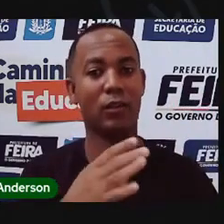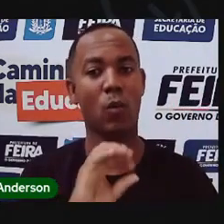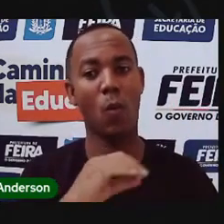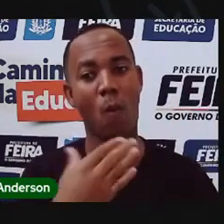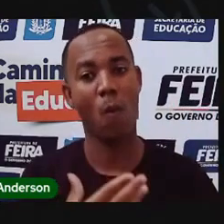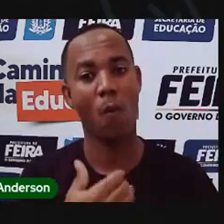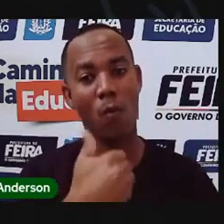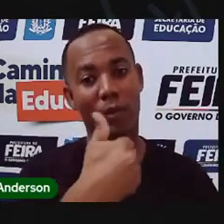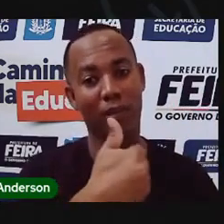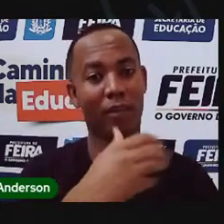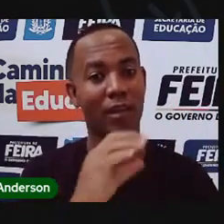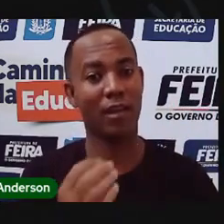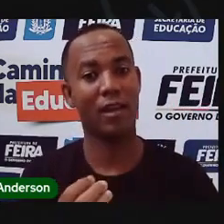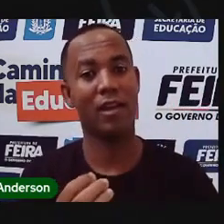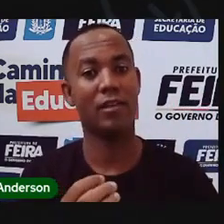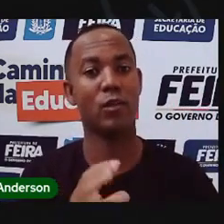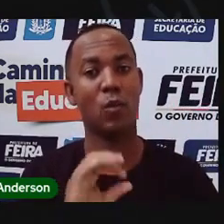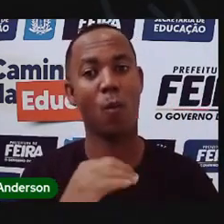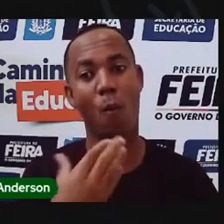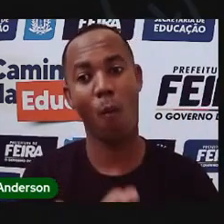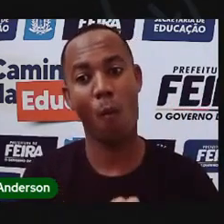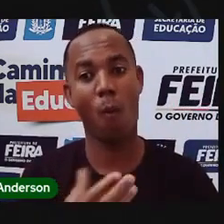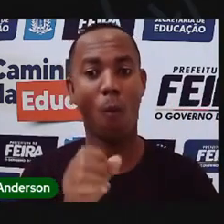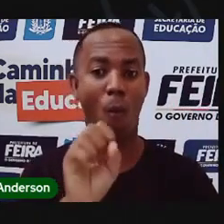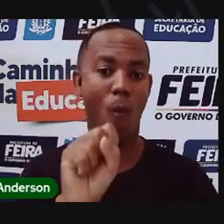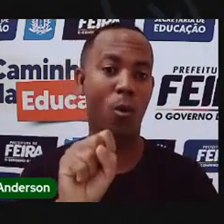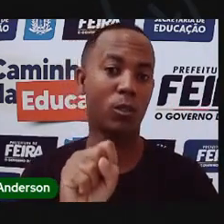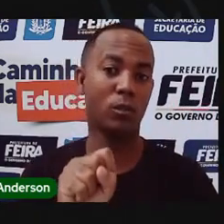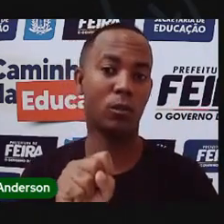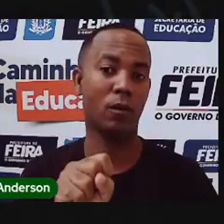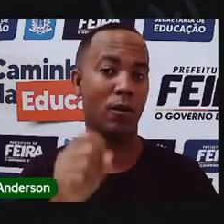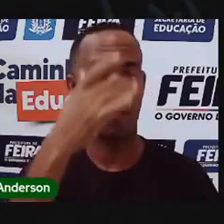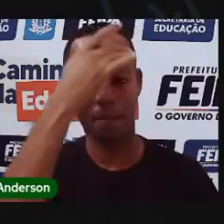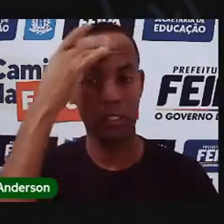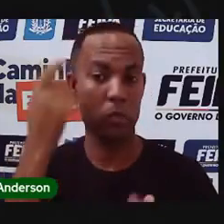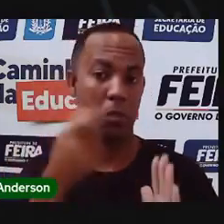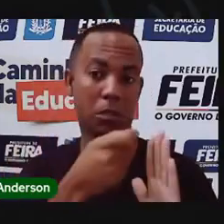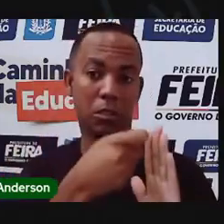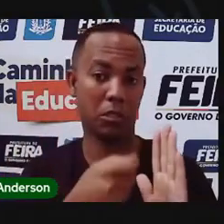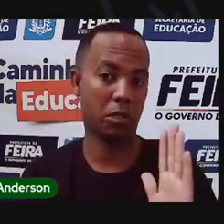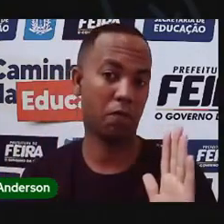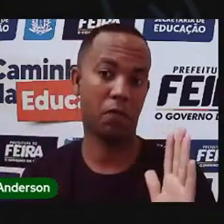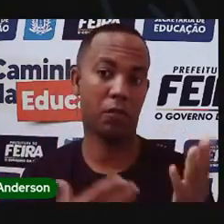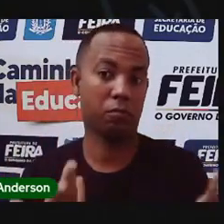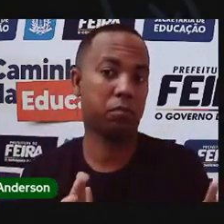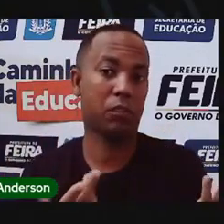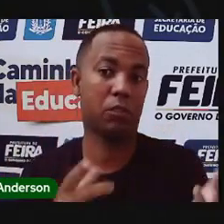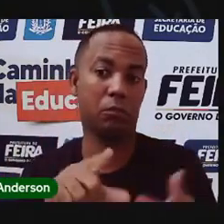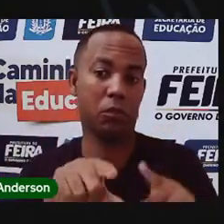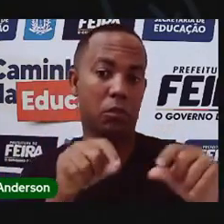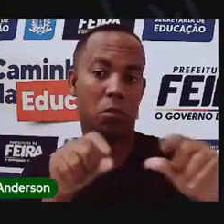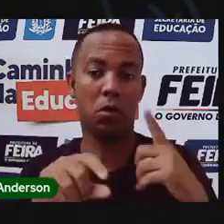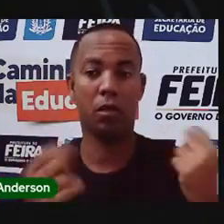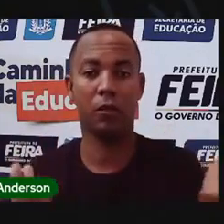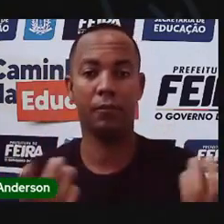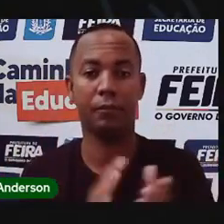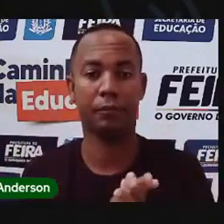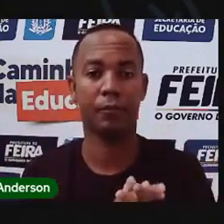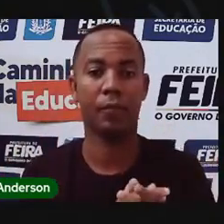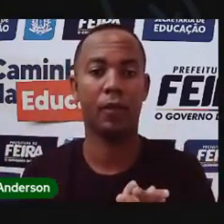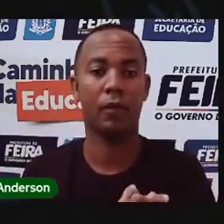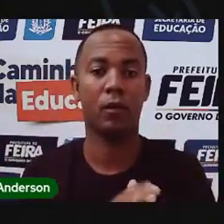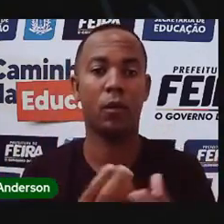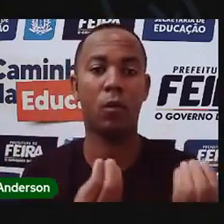10, 8, depende do autor. Nesse caso aqui, 6 versos, certo?